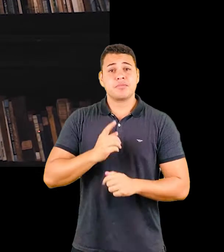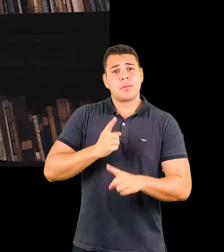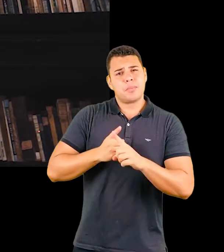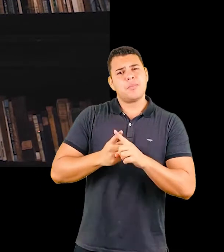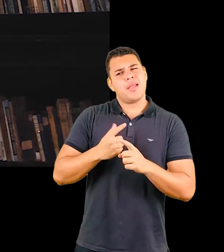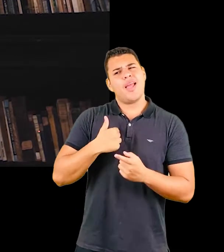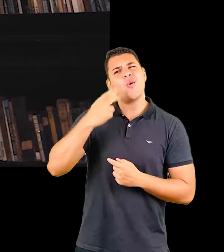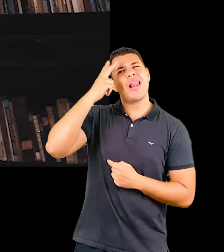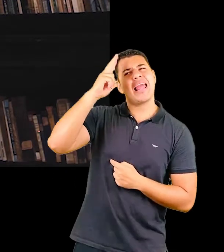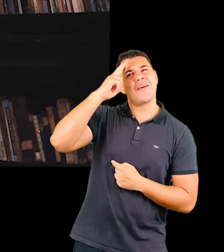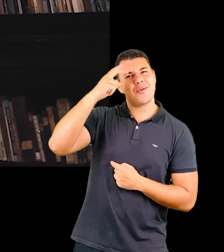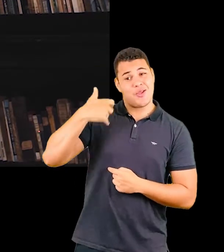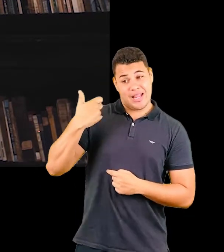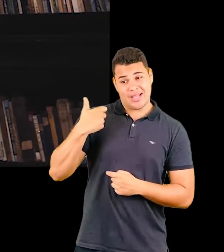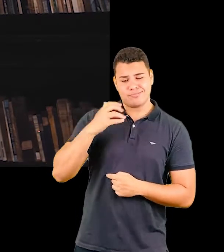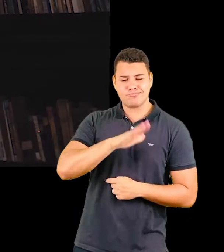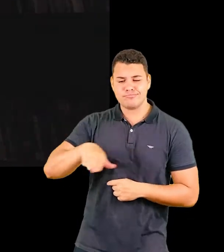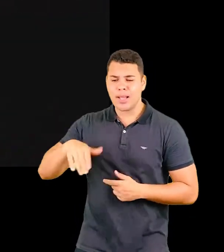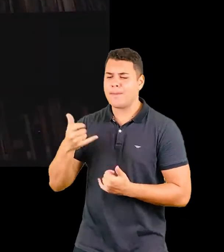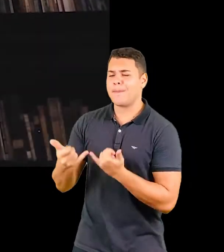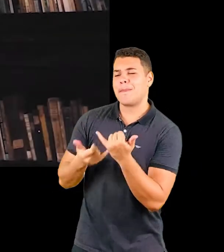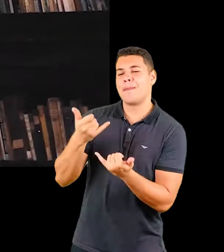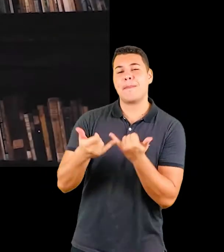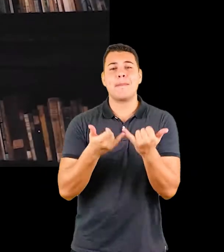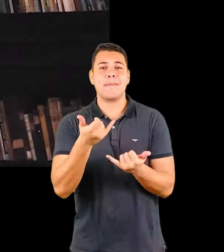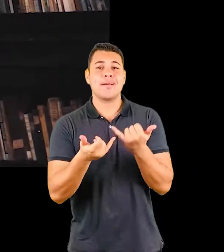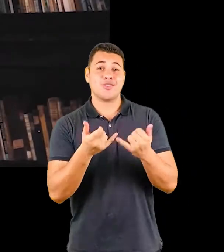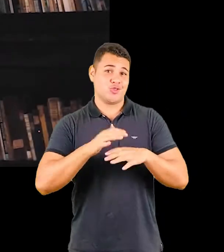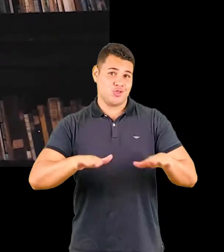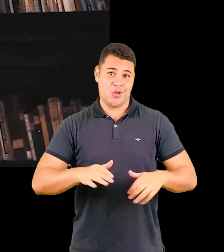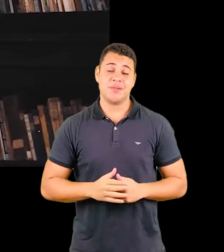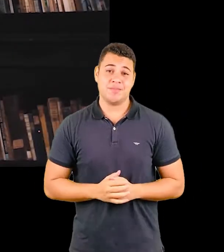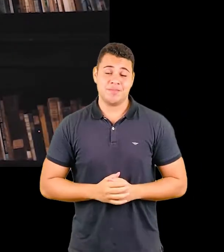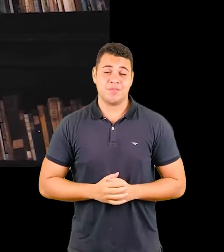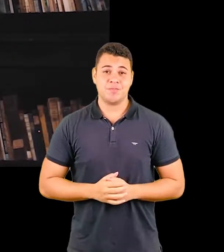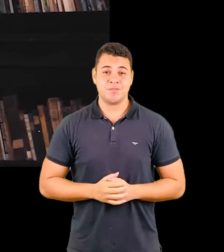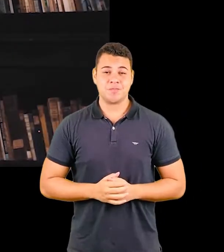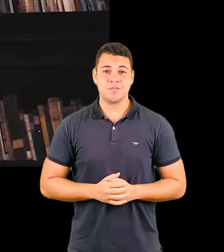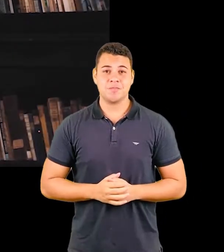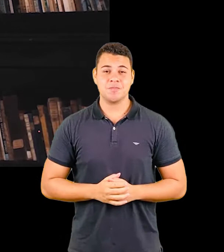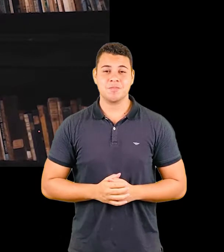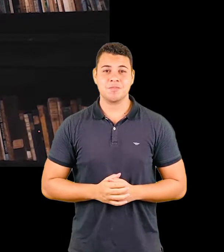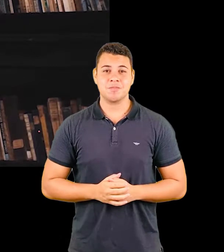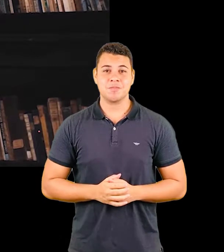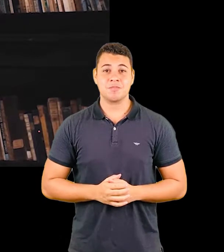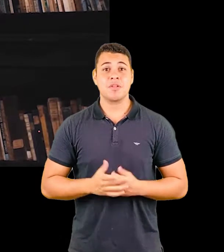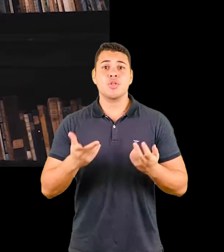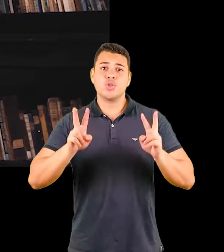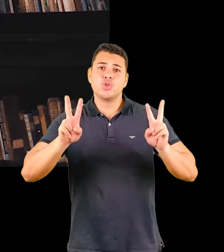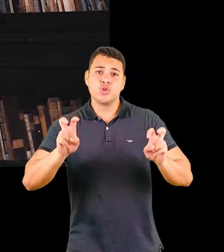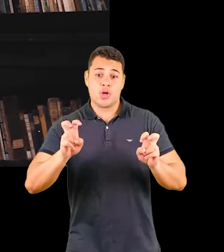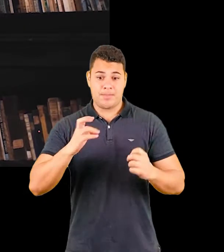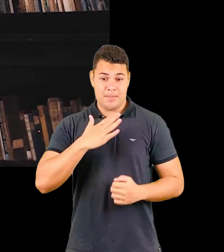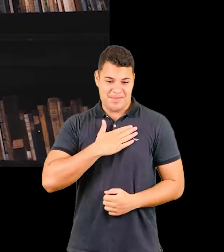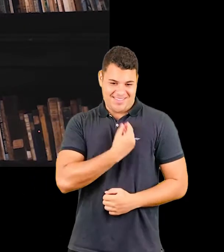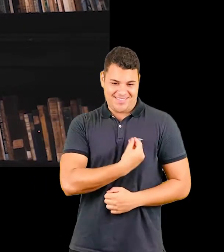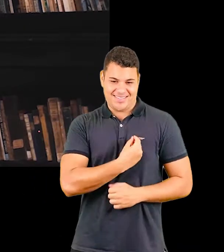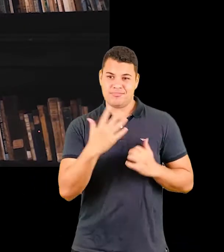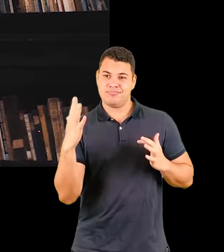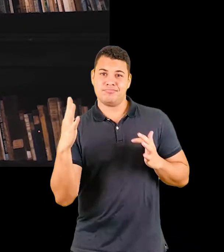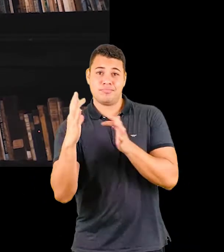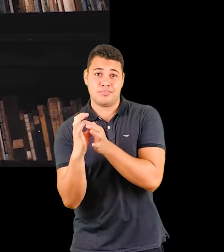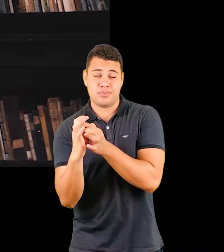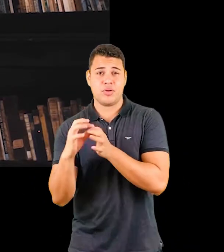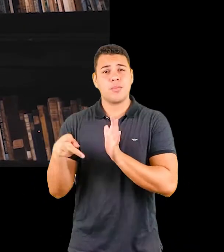me lembro, assim, brincando. Em relação a essa ligação